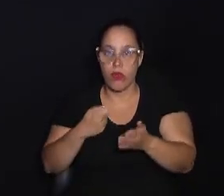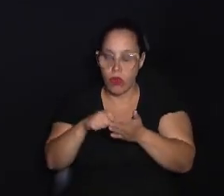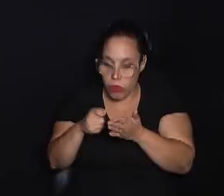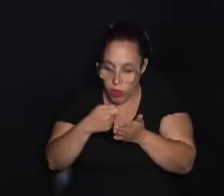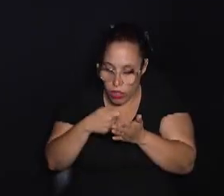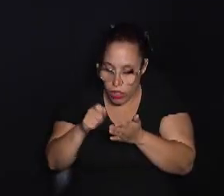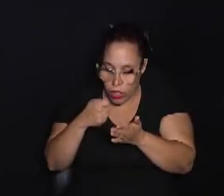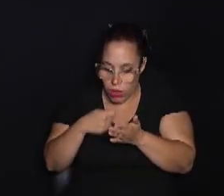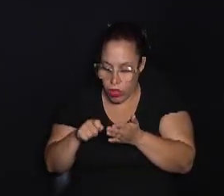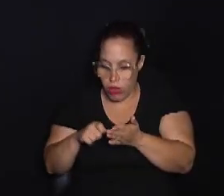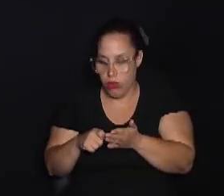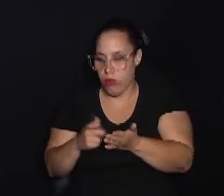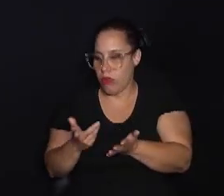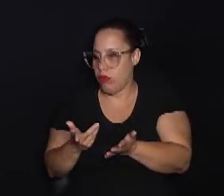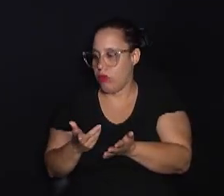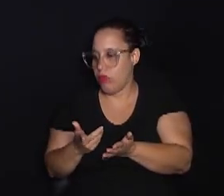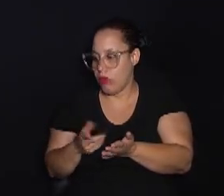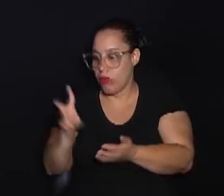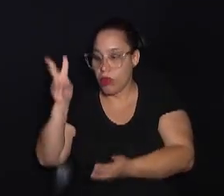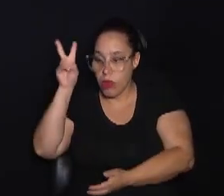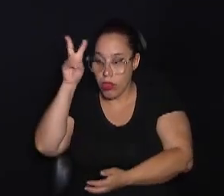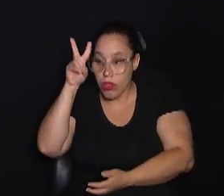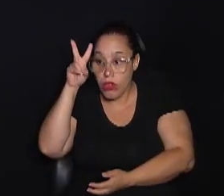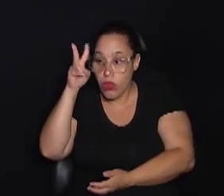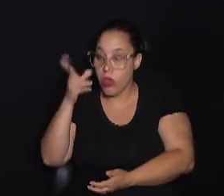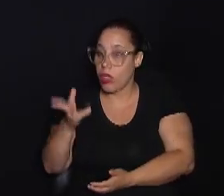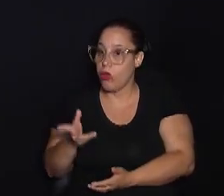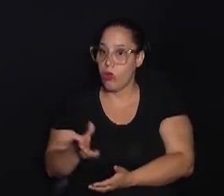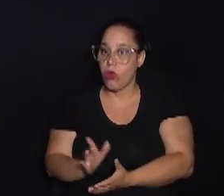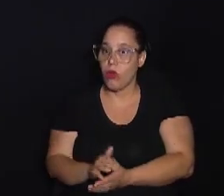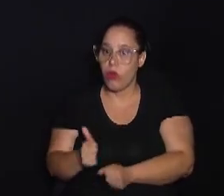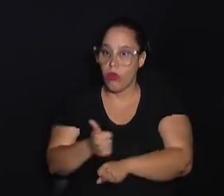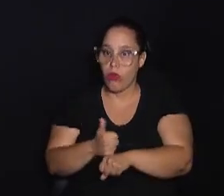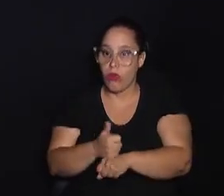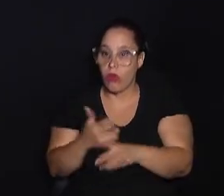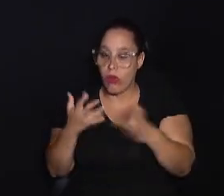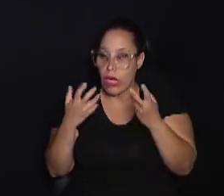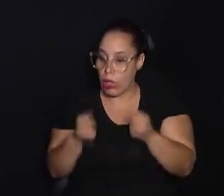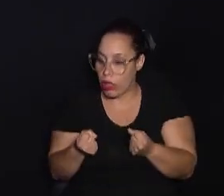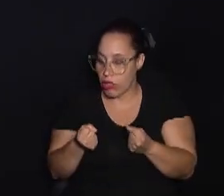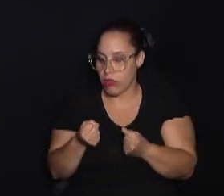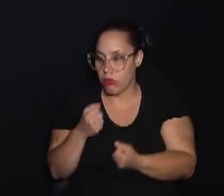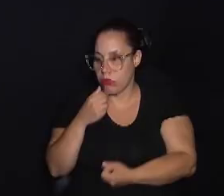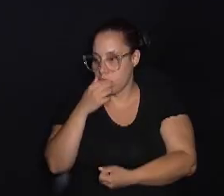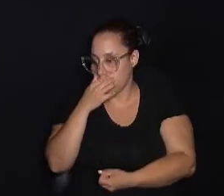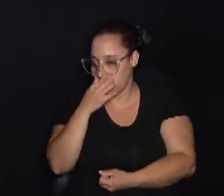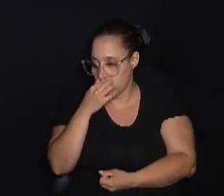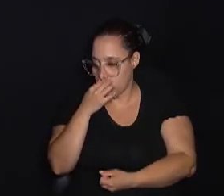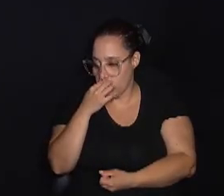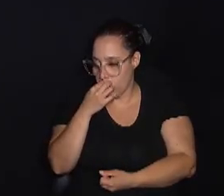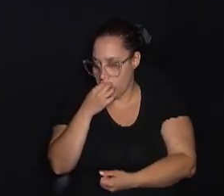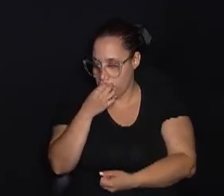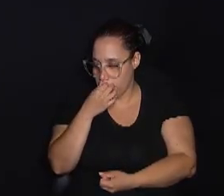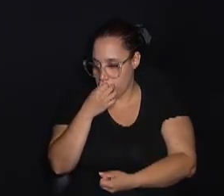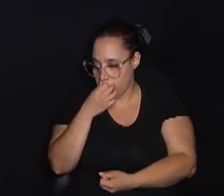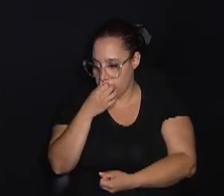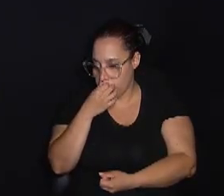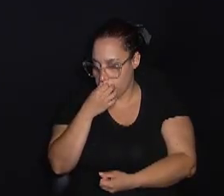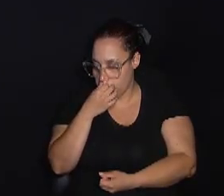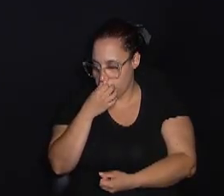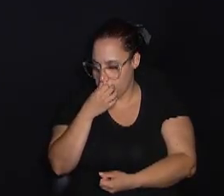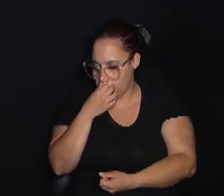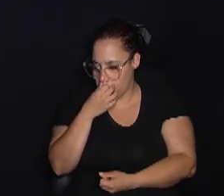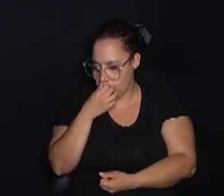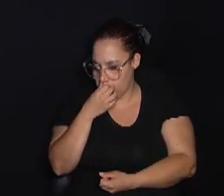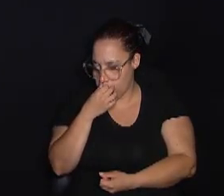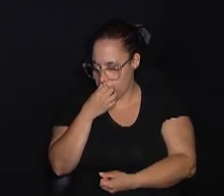relatos, né, relatos de historiadores que nos garantem que até no